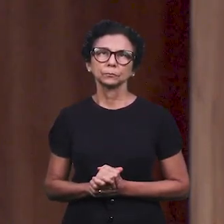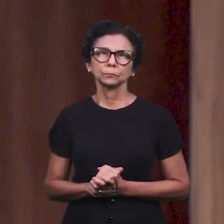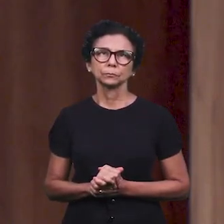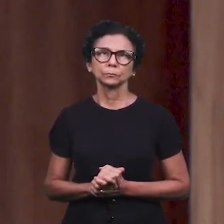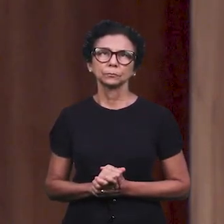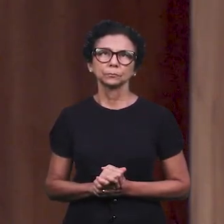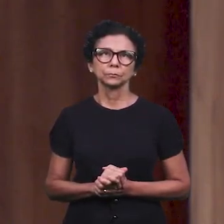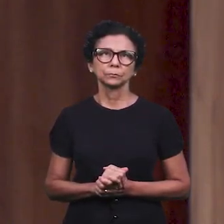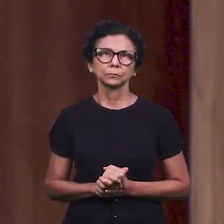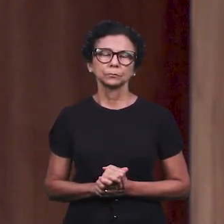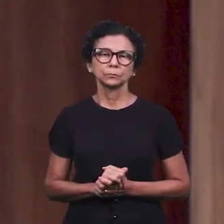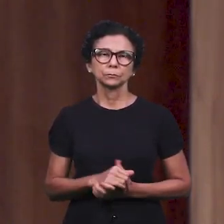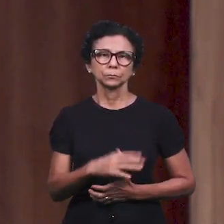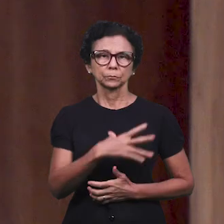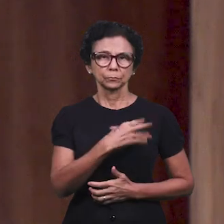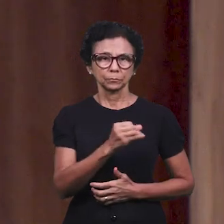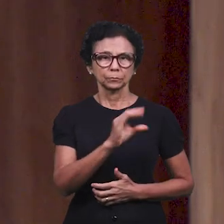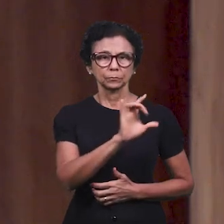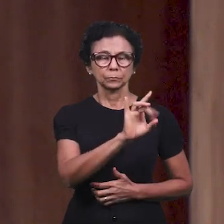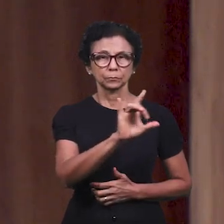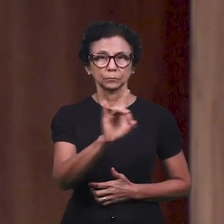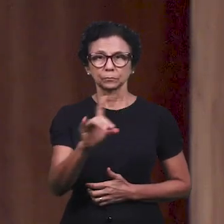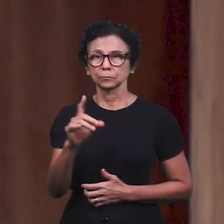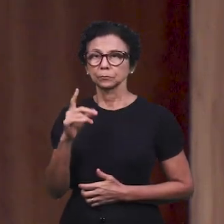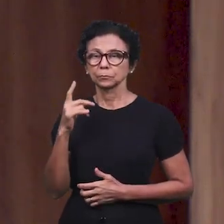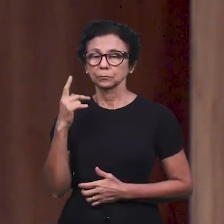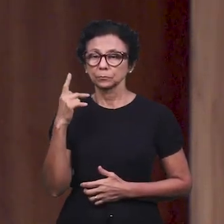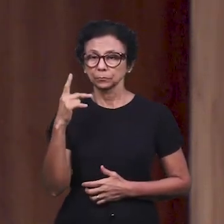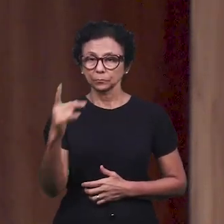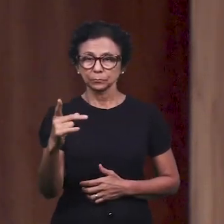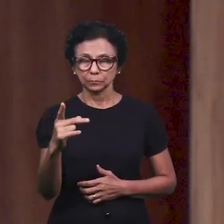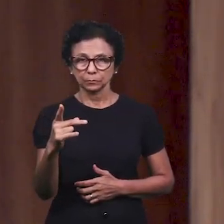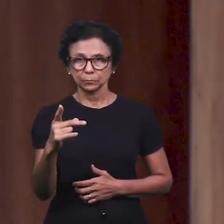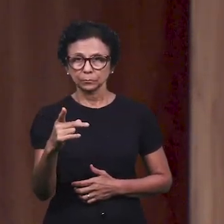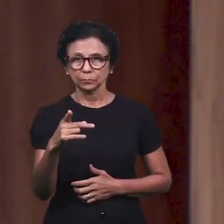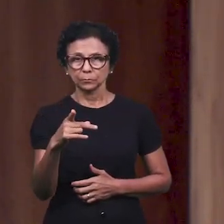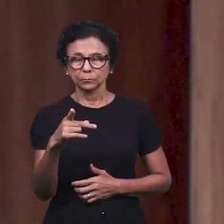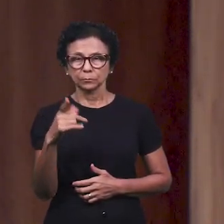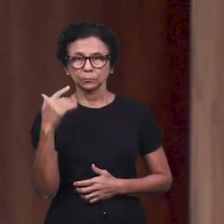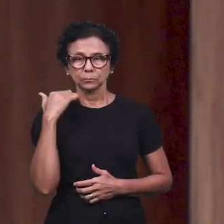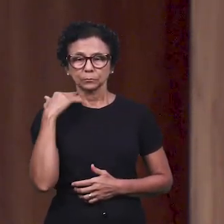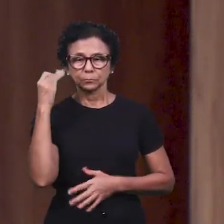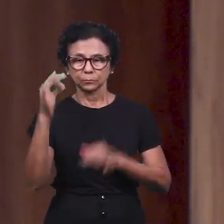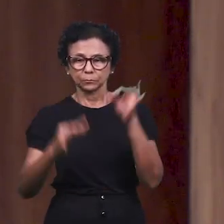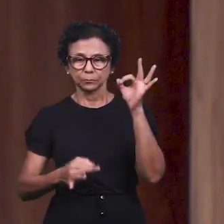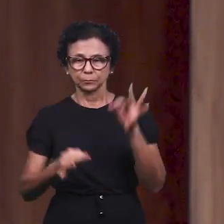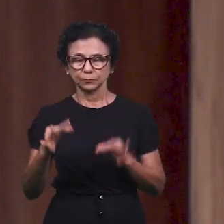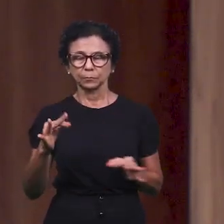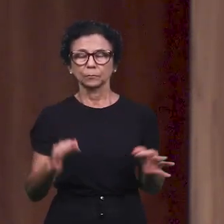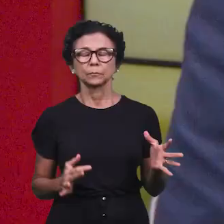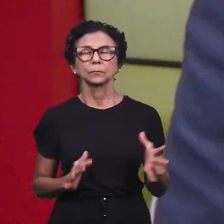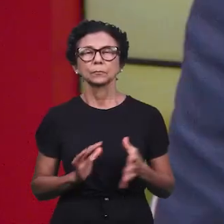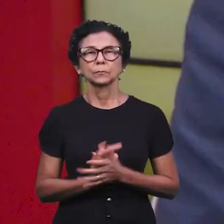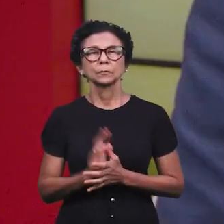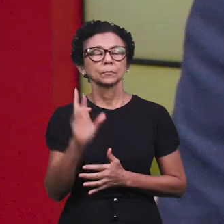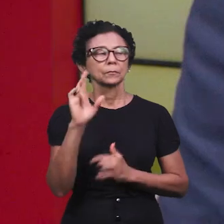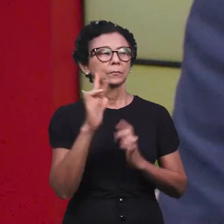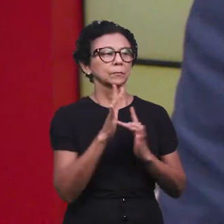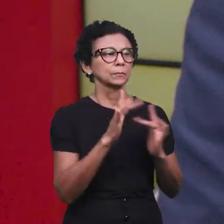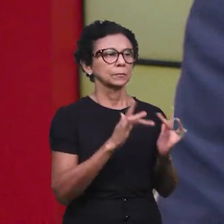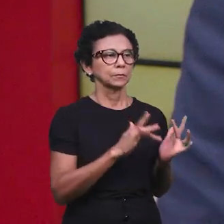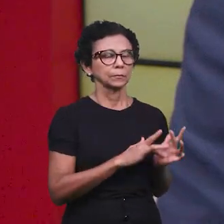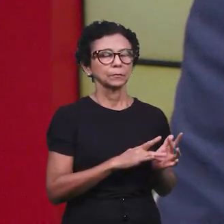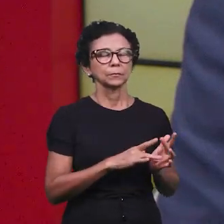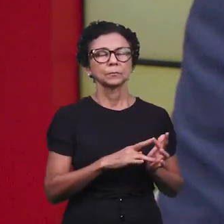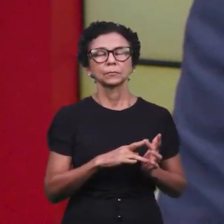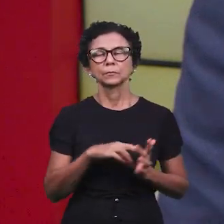serão os vossos juízes. Está aqui conosco hoje para esse tema, Pastor Guilherme, a paz do Senhor. Paz do Senhor,